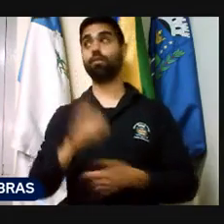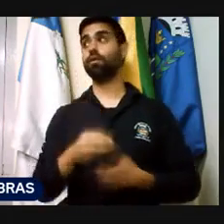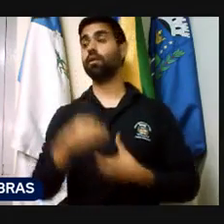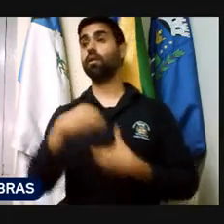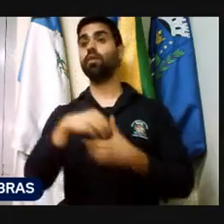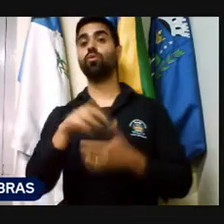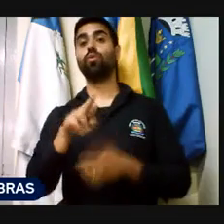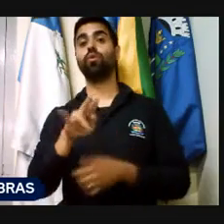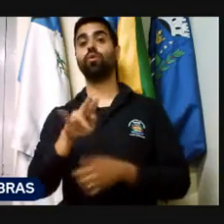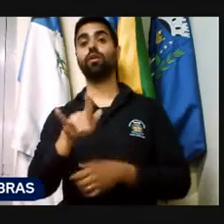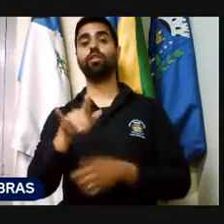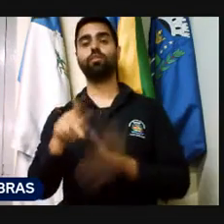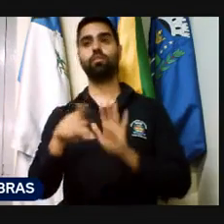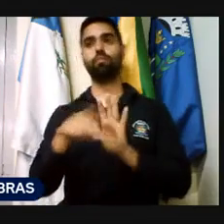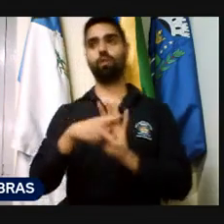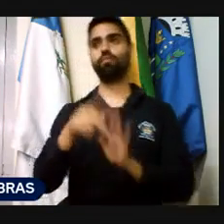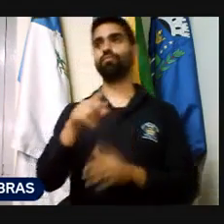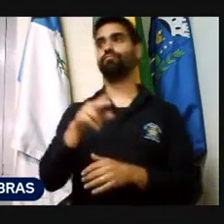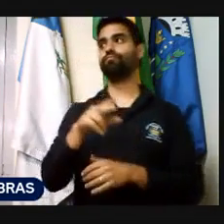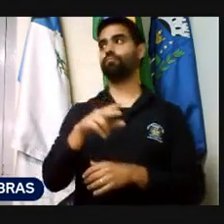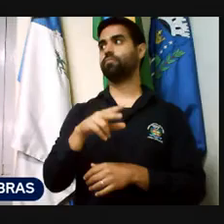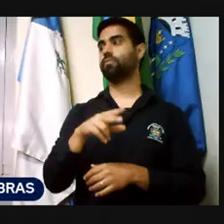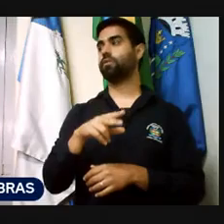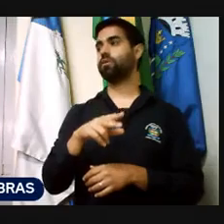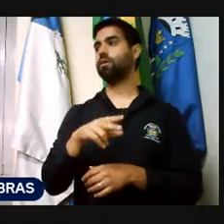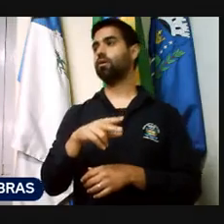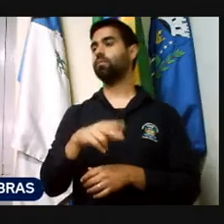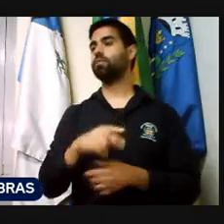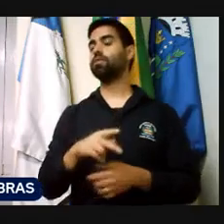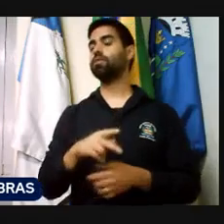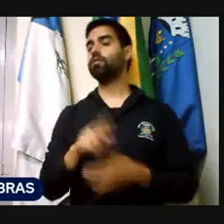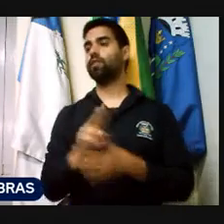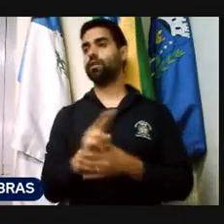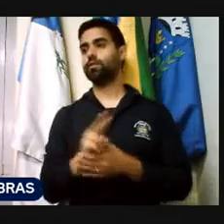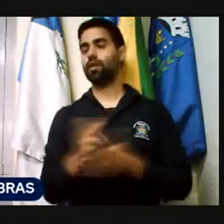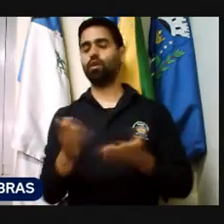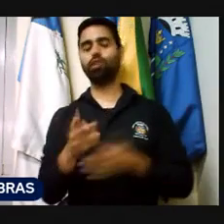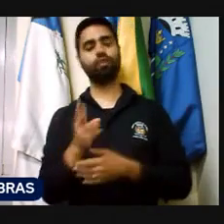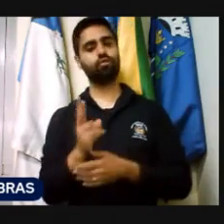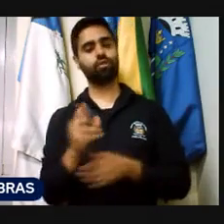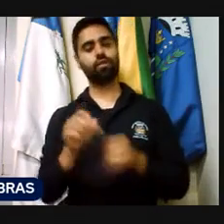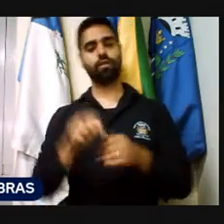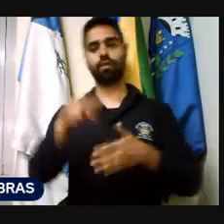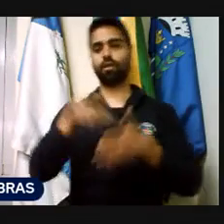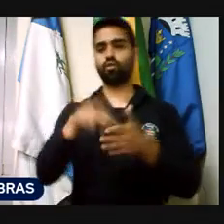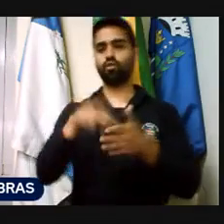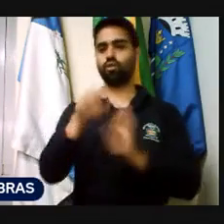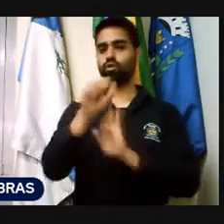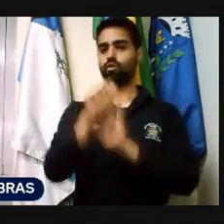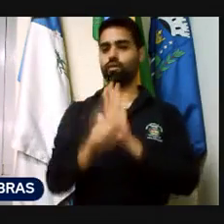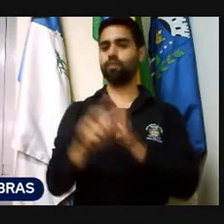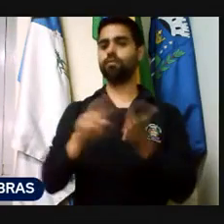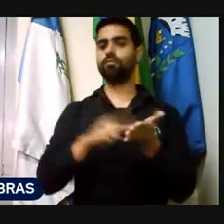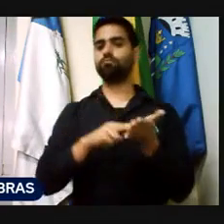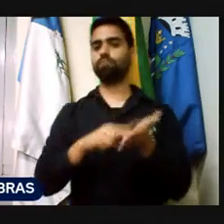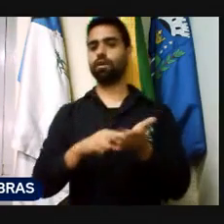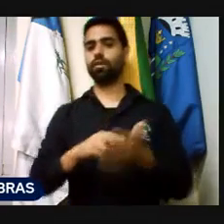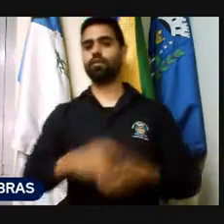próprio de Valença. Vereadora Fabiane, por favor, leitura de ofício correspondente.